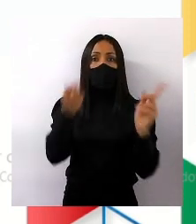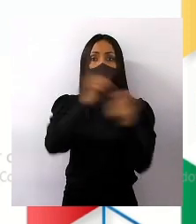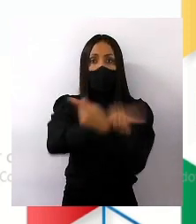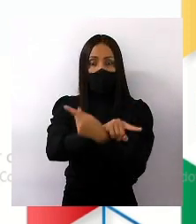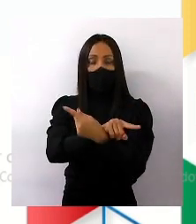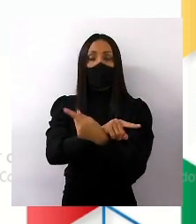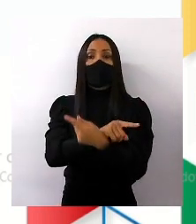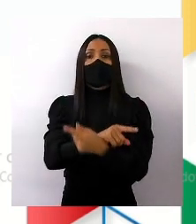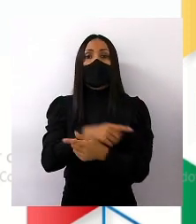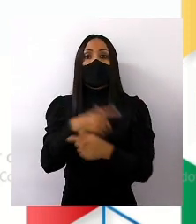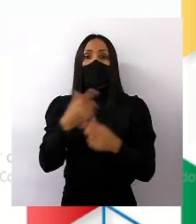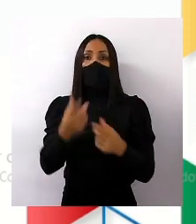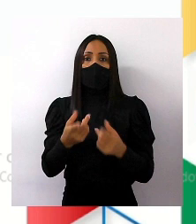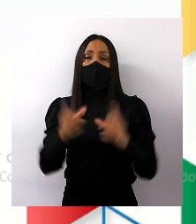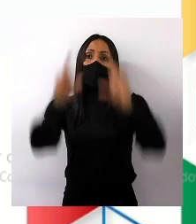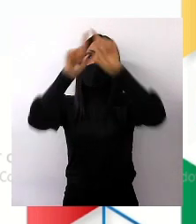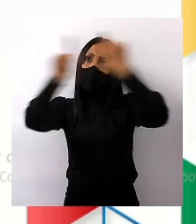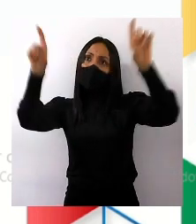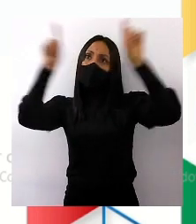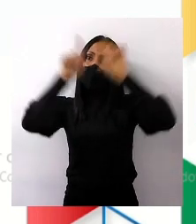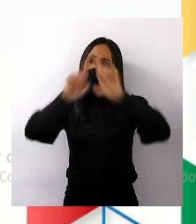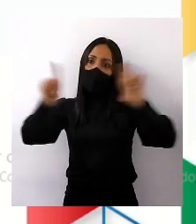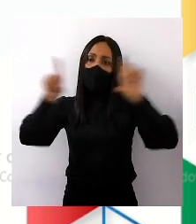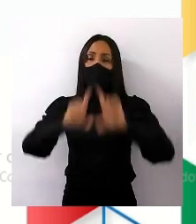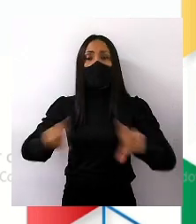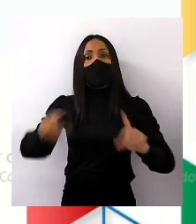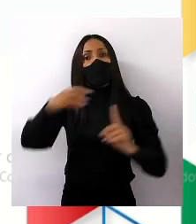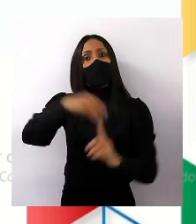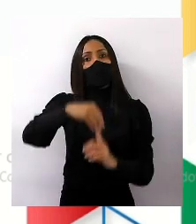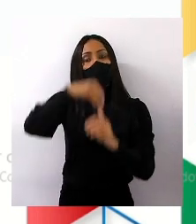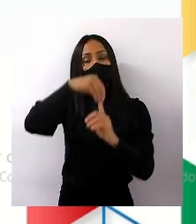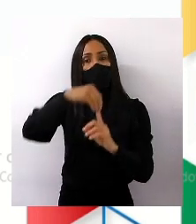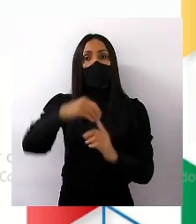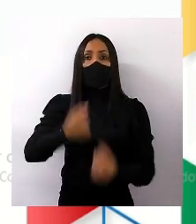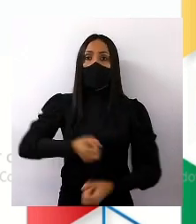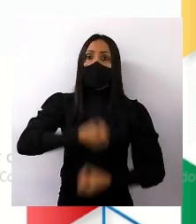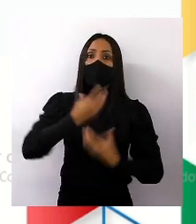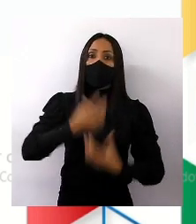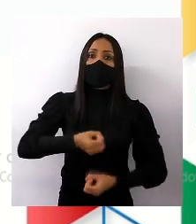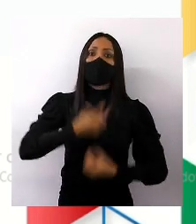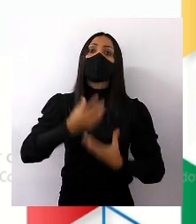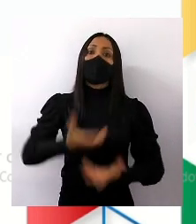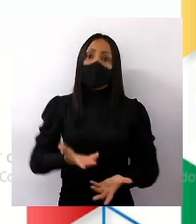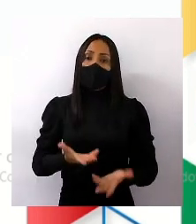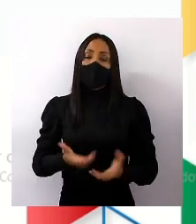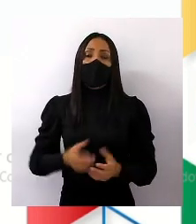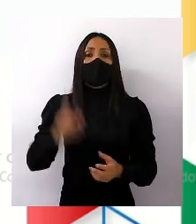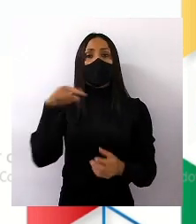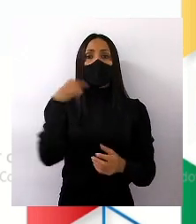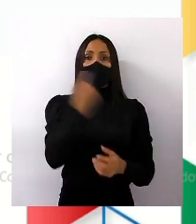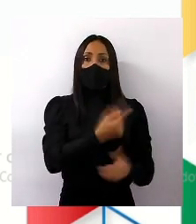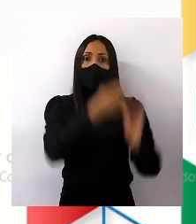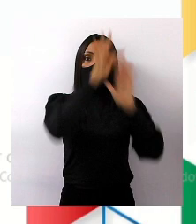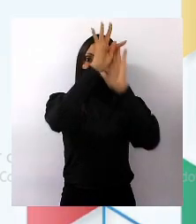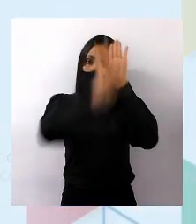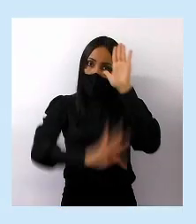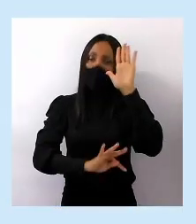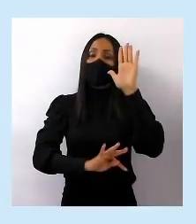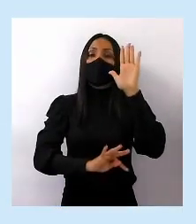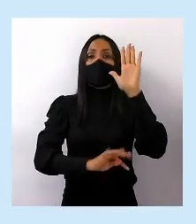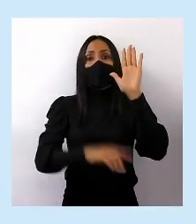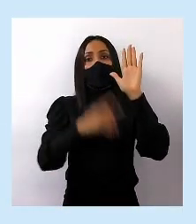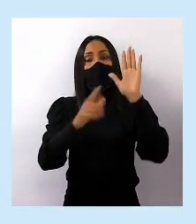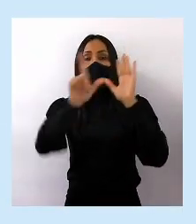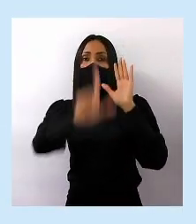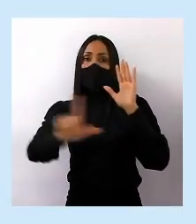ser versificado. Principalmente, né, a poesia, né, é o que mais nós temos de texto de produção literária, né? O